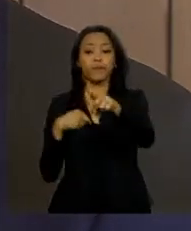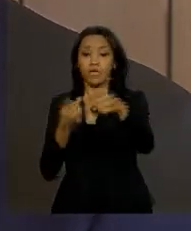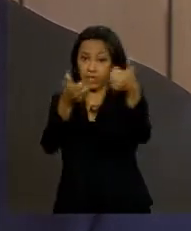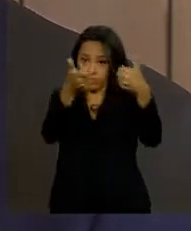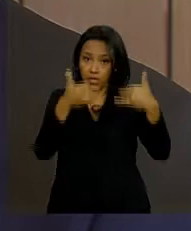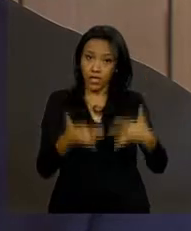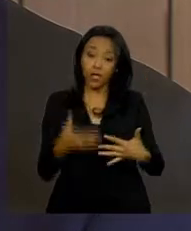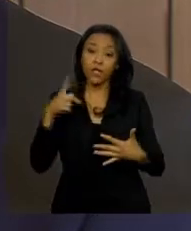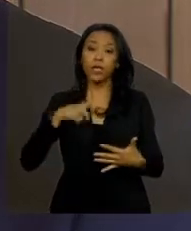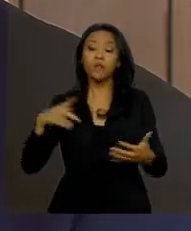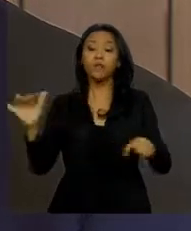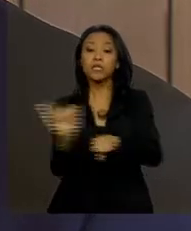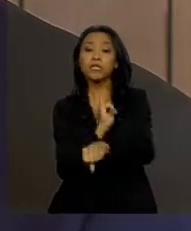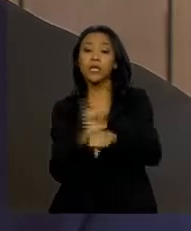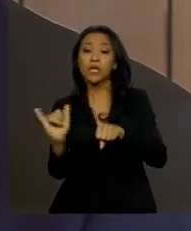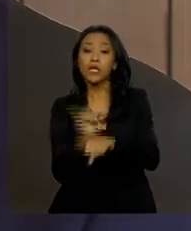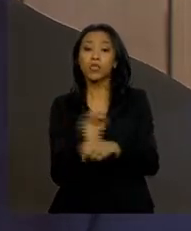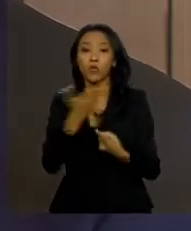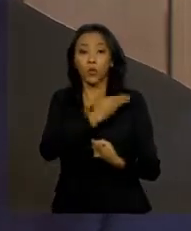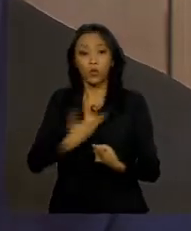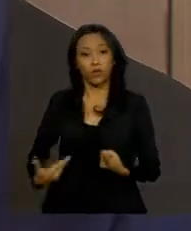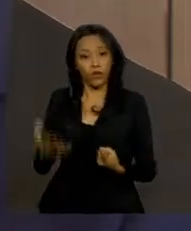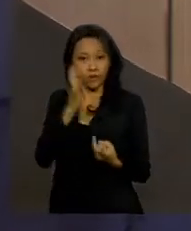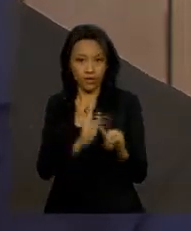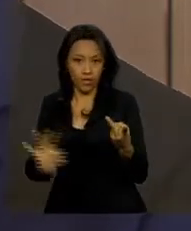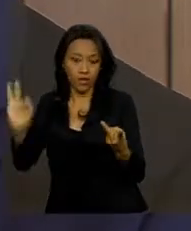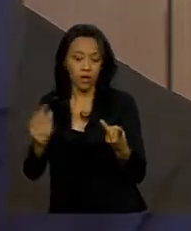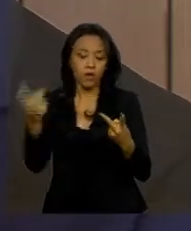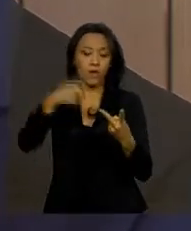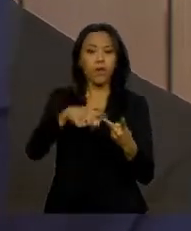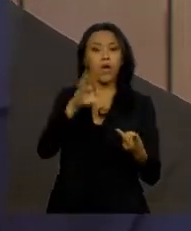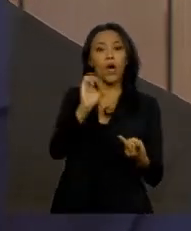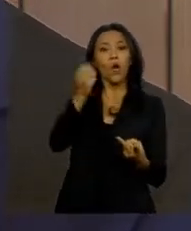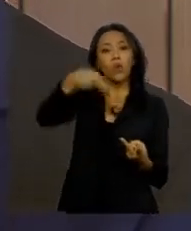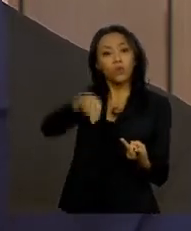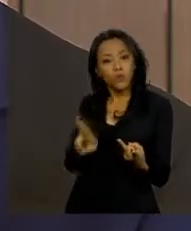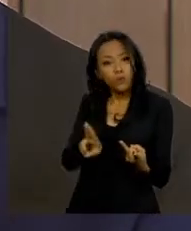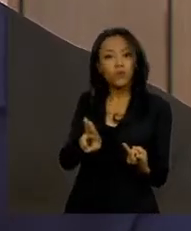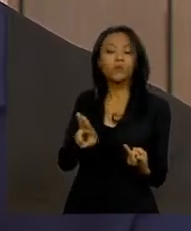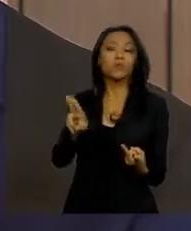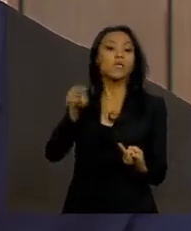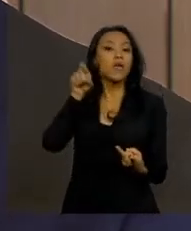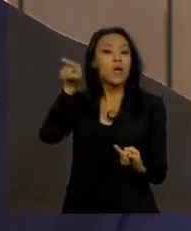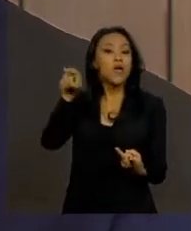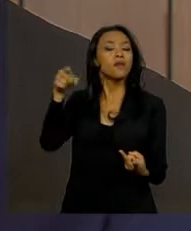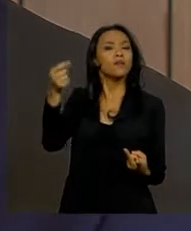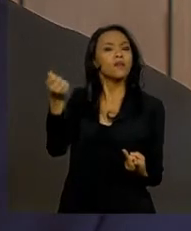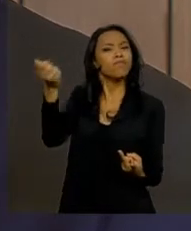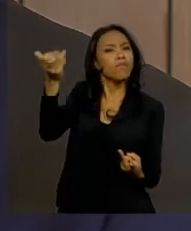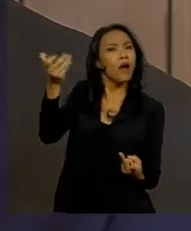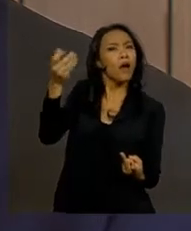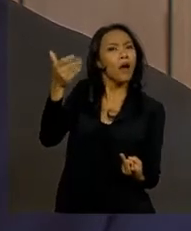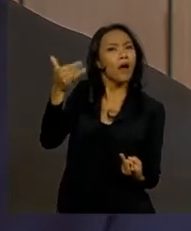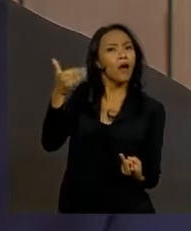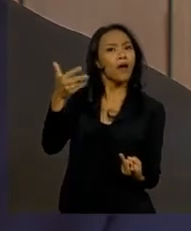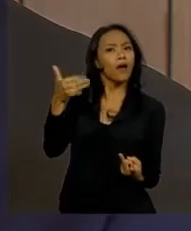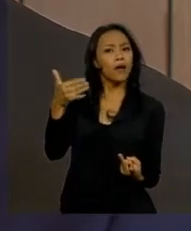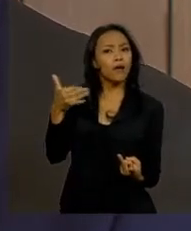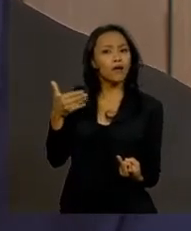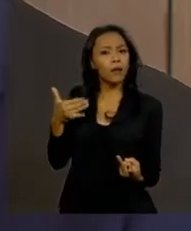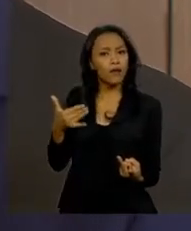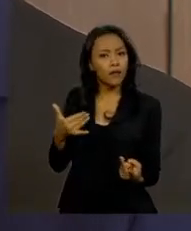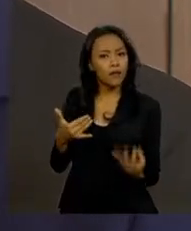do governo federal com a onu e a onu tem feito as tratativas para locação